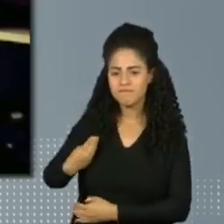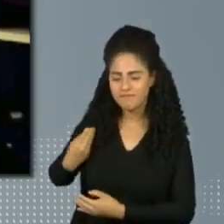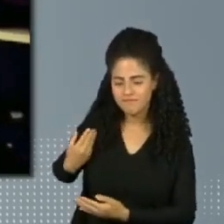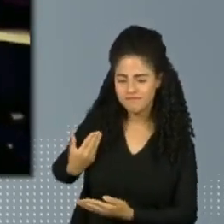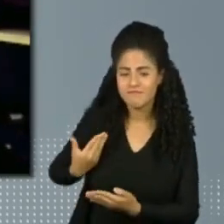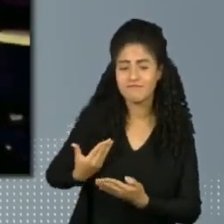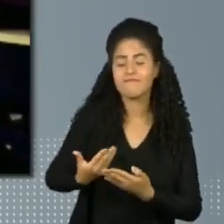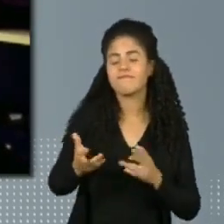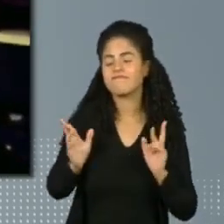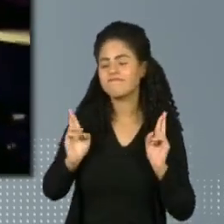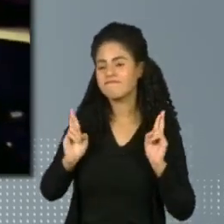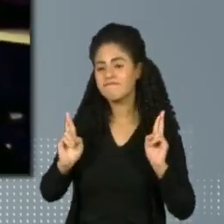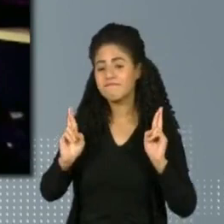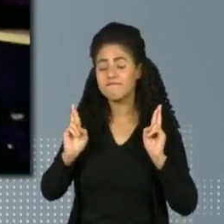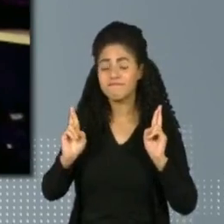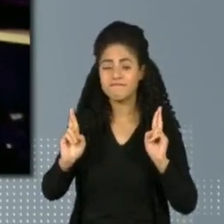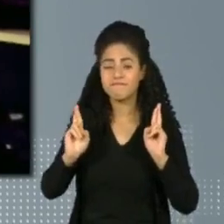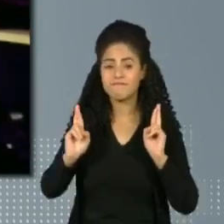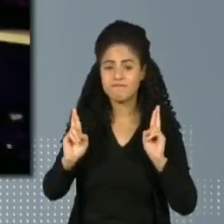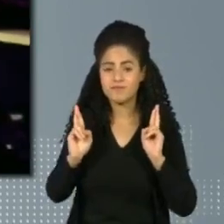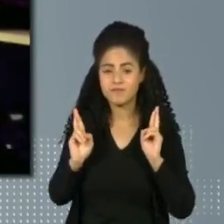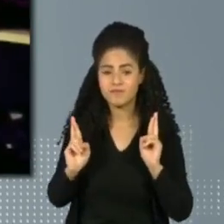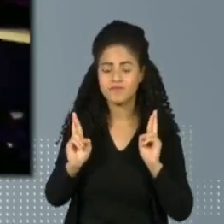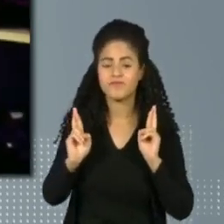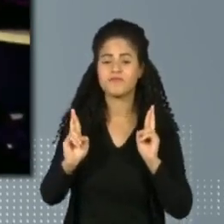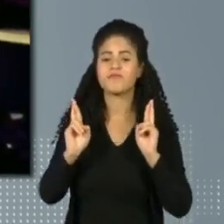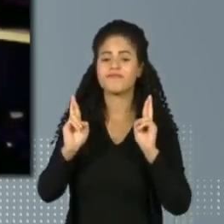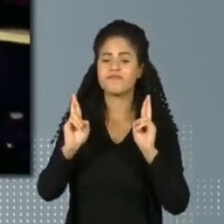última esperança,